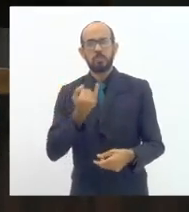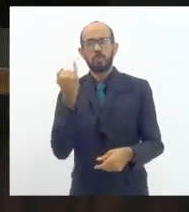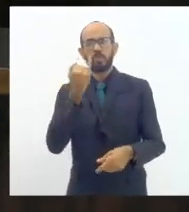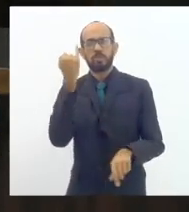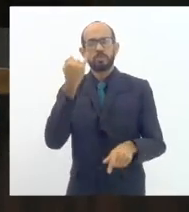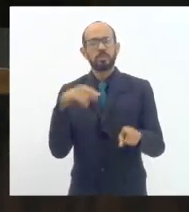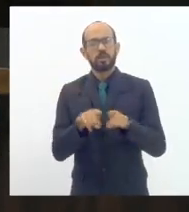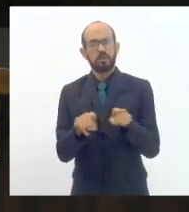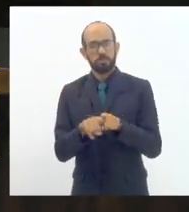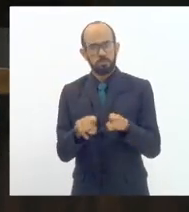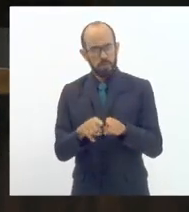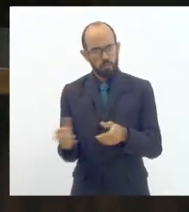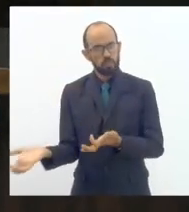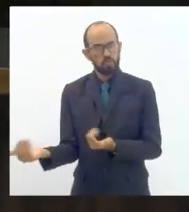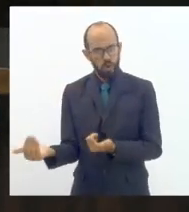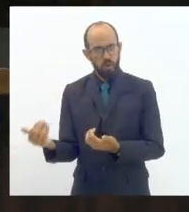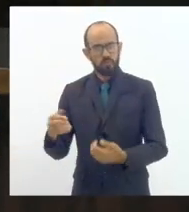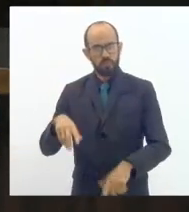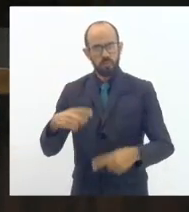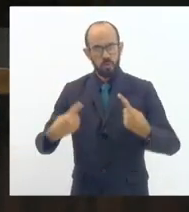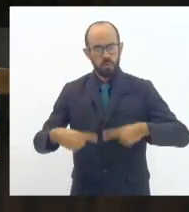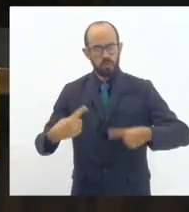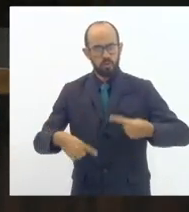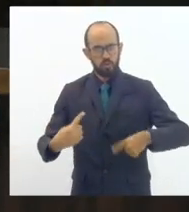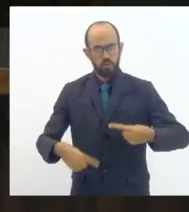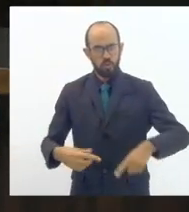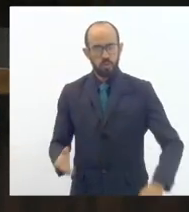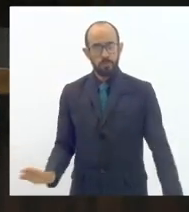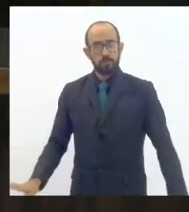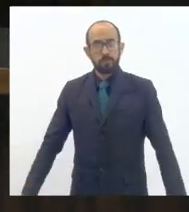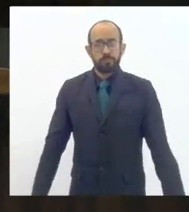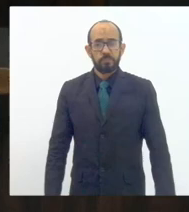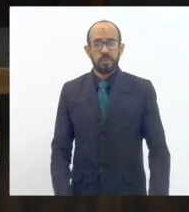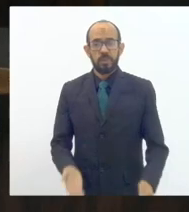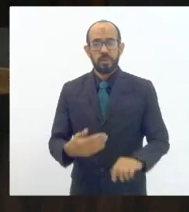da juventude na política. Então, passo aqui agora